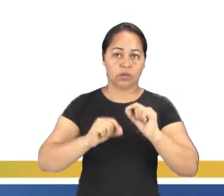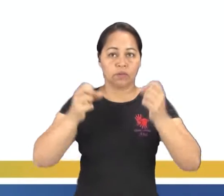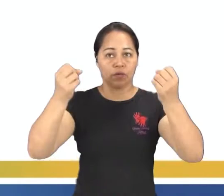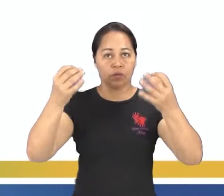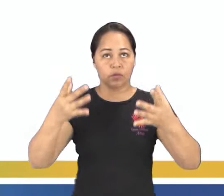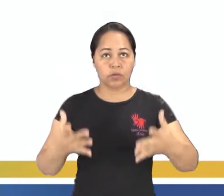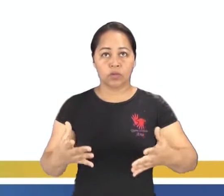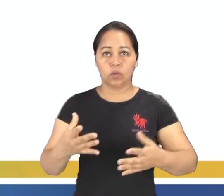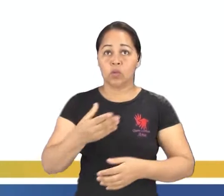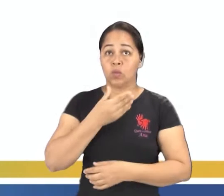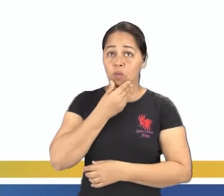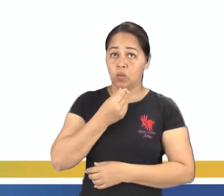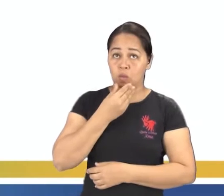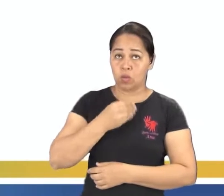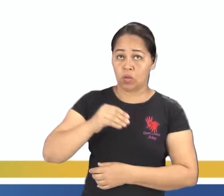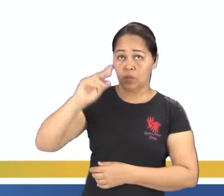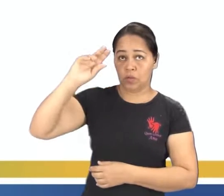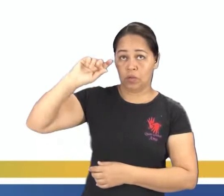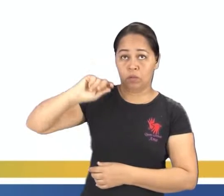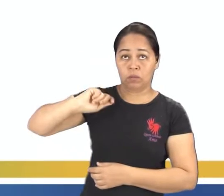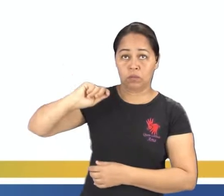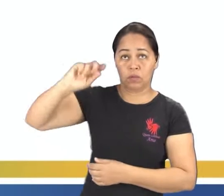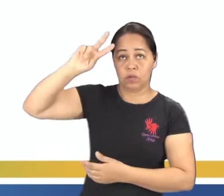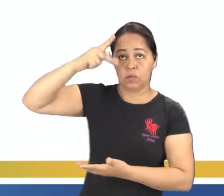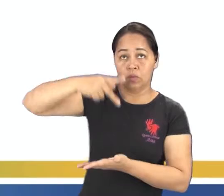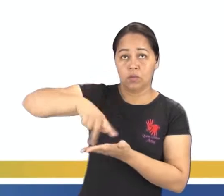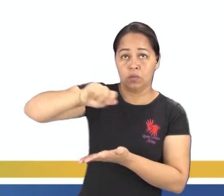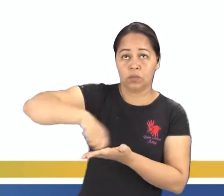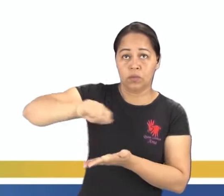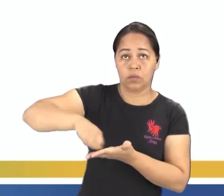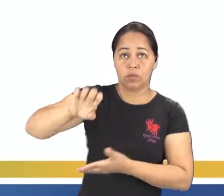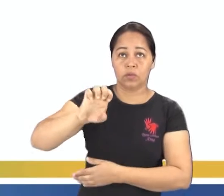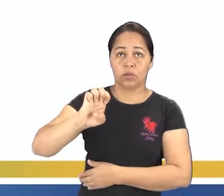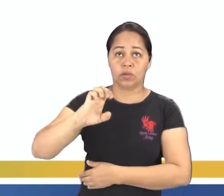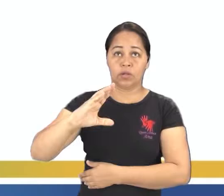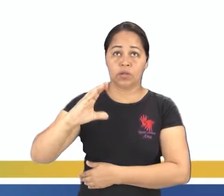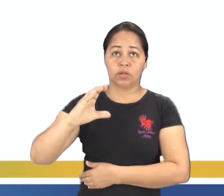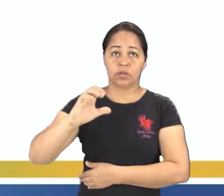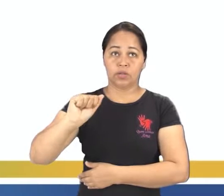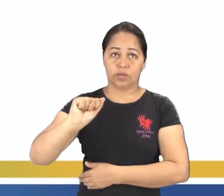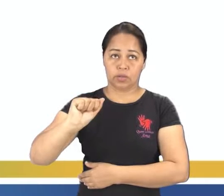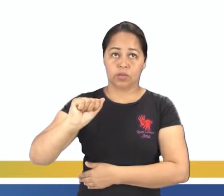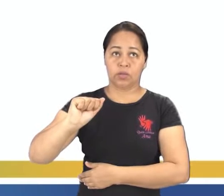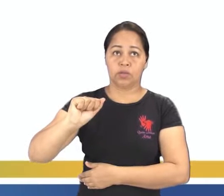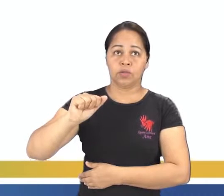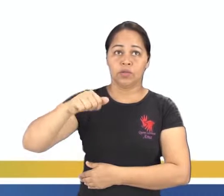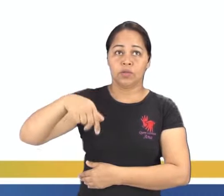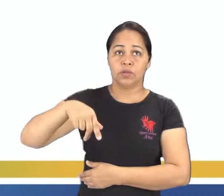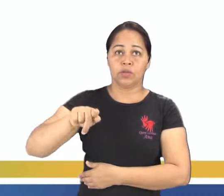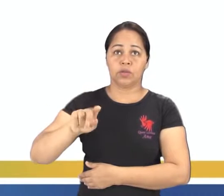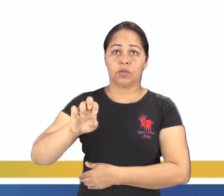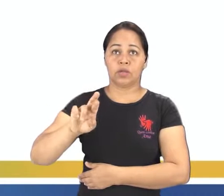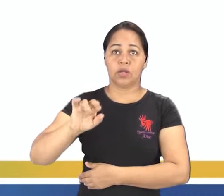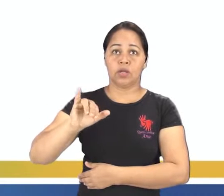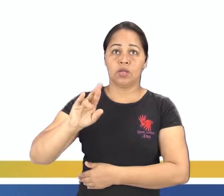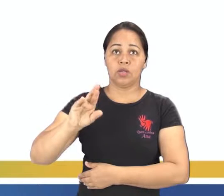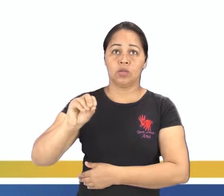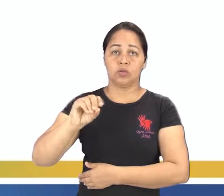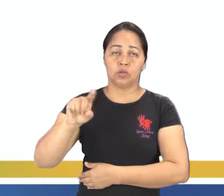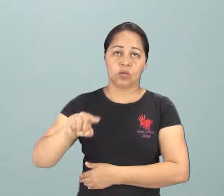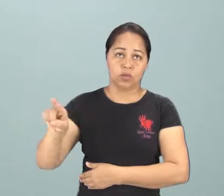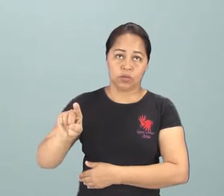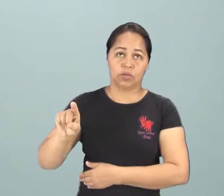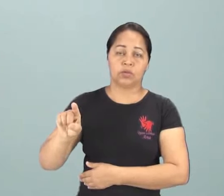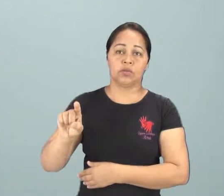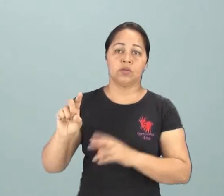de Queiroz, um autor que é muito denominado como realista, mas também teve a sua pegada, vamos dizer assim, a sua